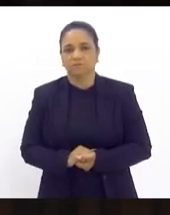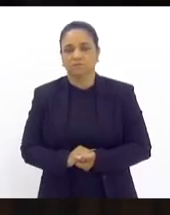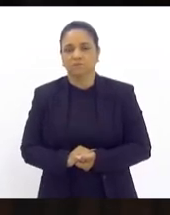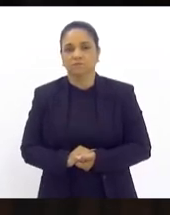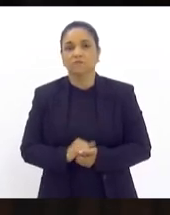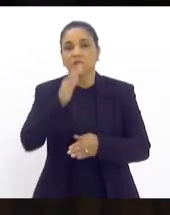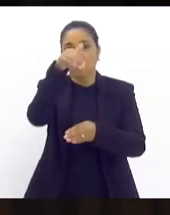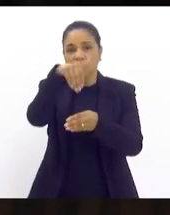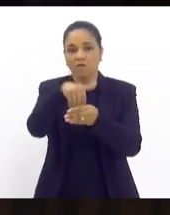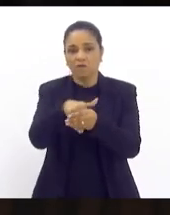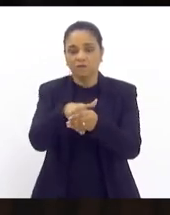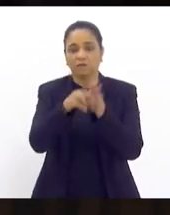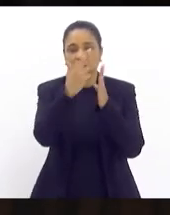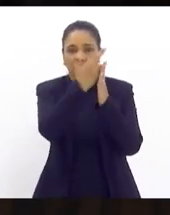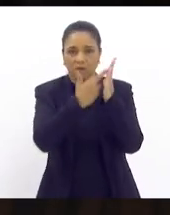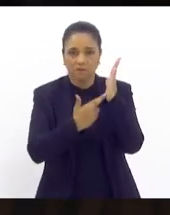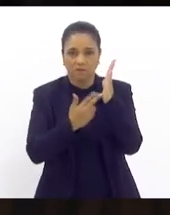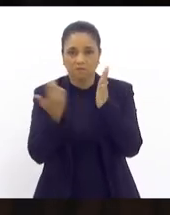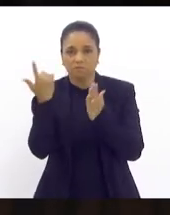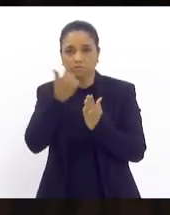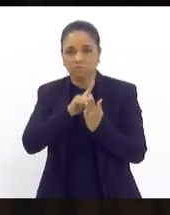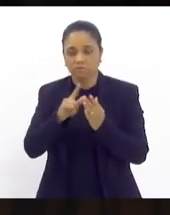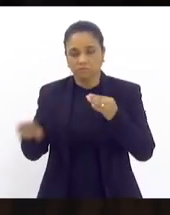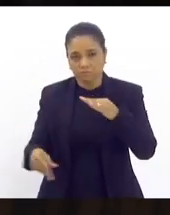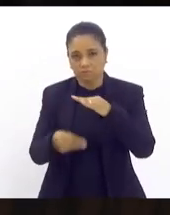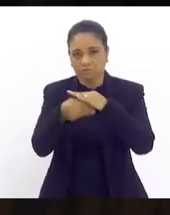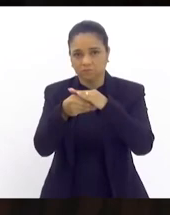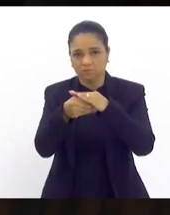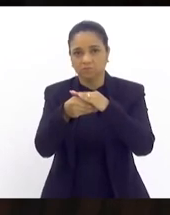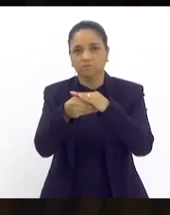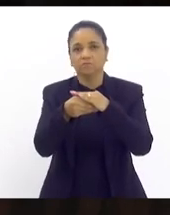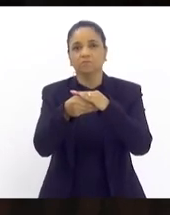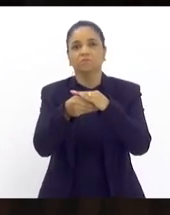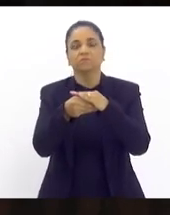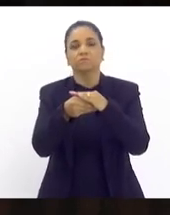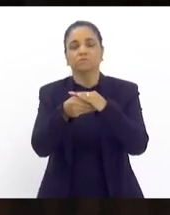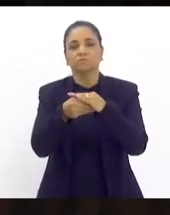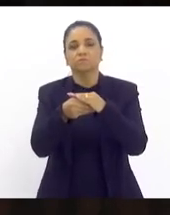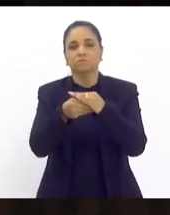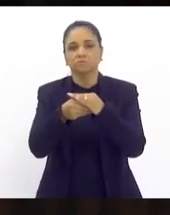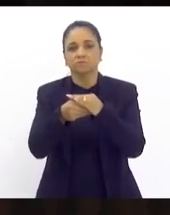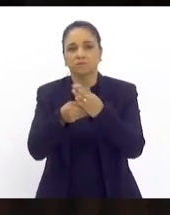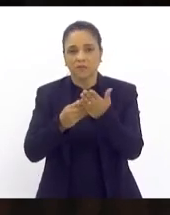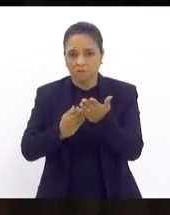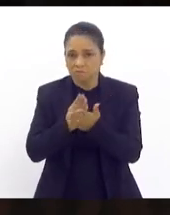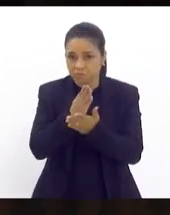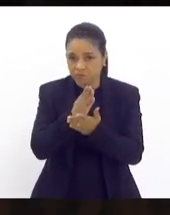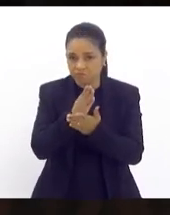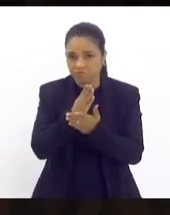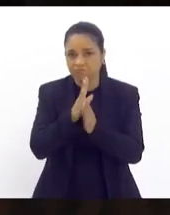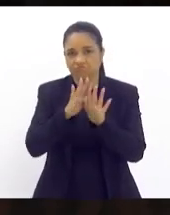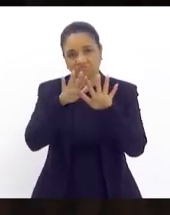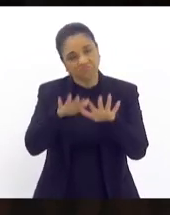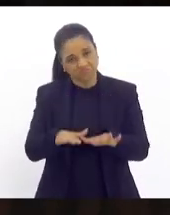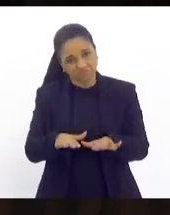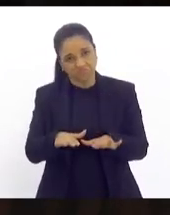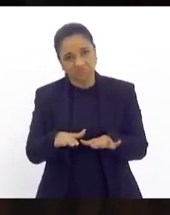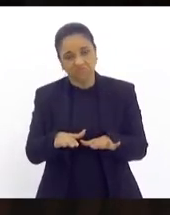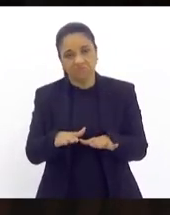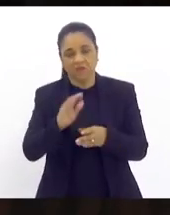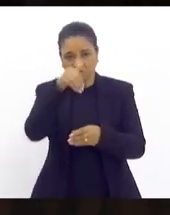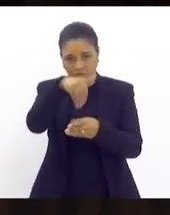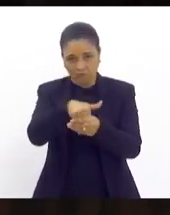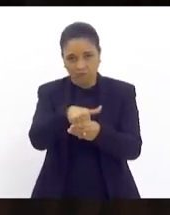em votação redação do vencido assim emendada senhores que aprovam permaneça como estão